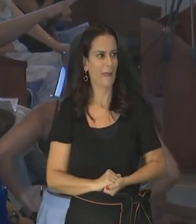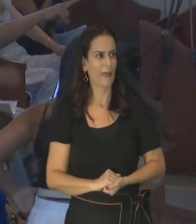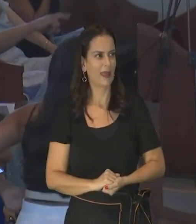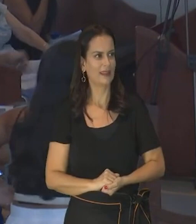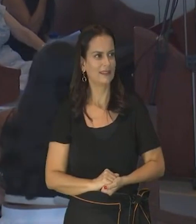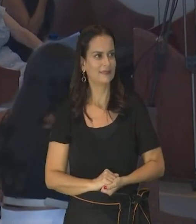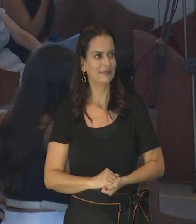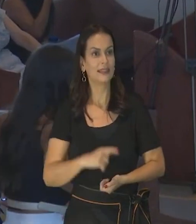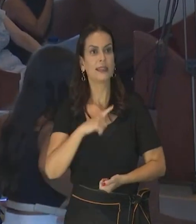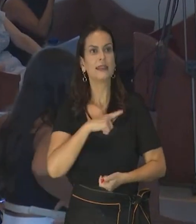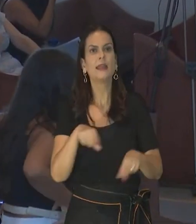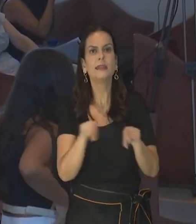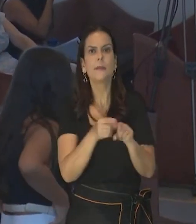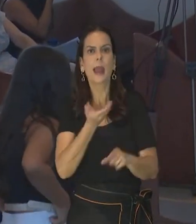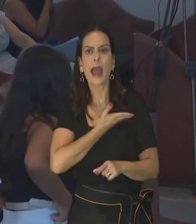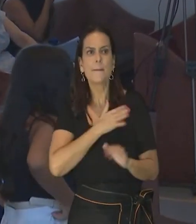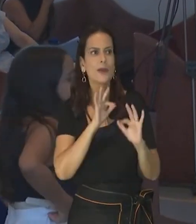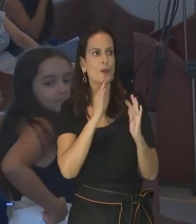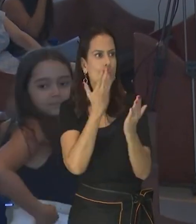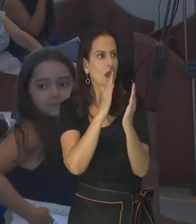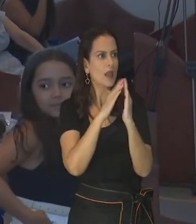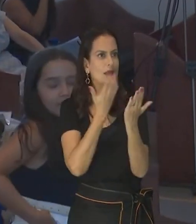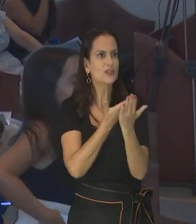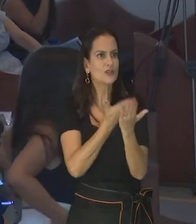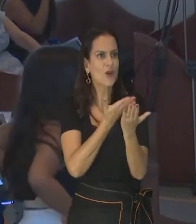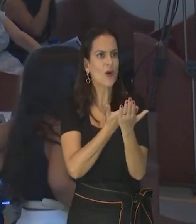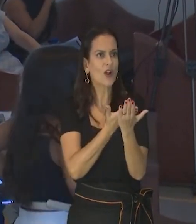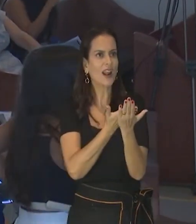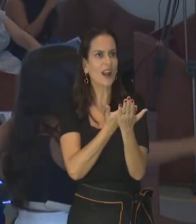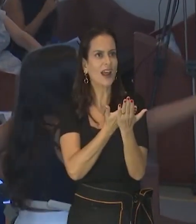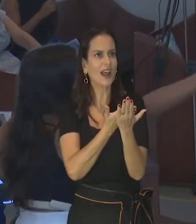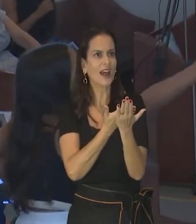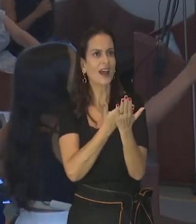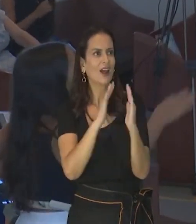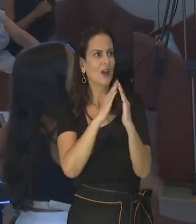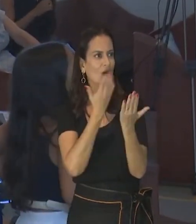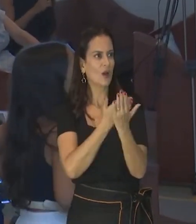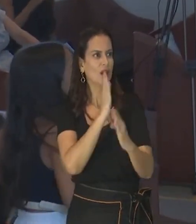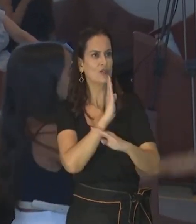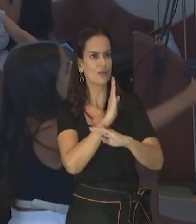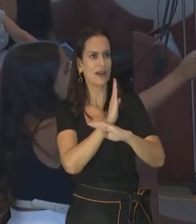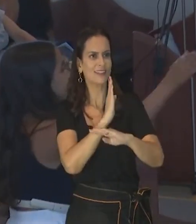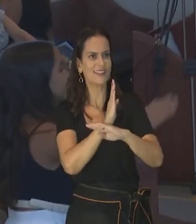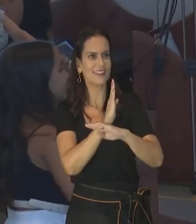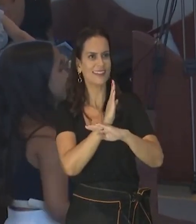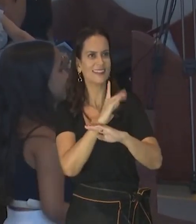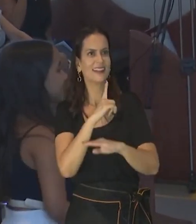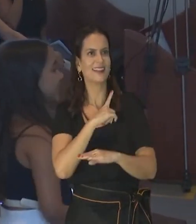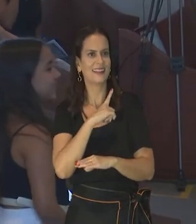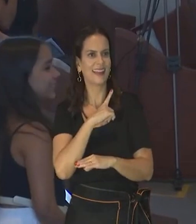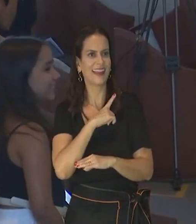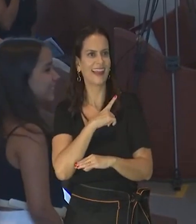temos aqui colegas da escola, temos colegas do Colégio Batista, fiquem de pé, temos?